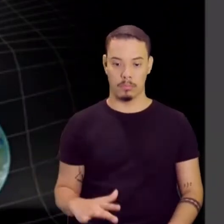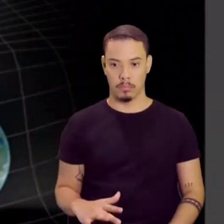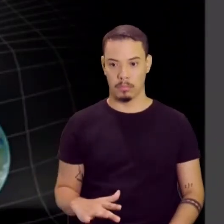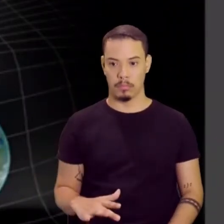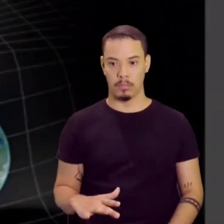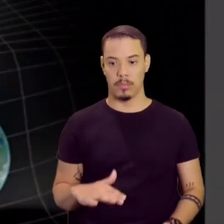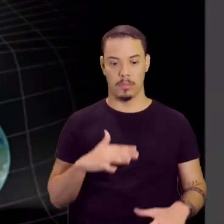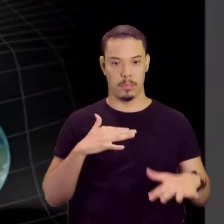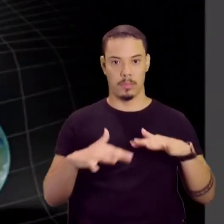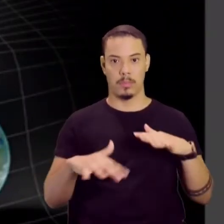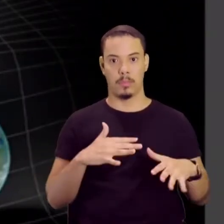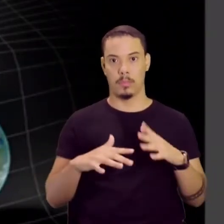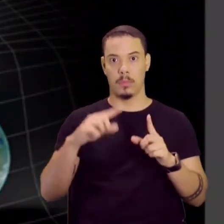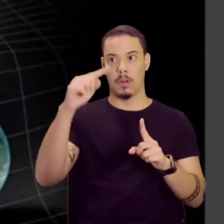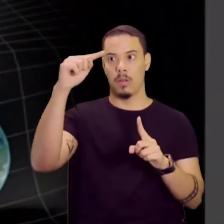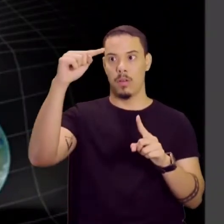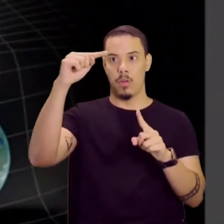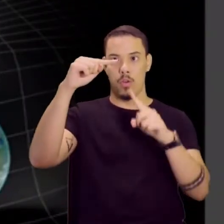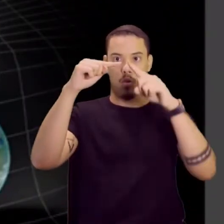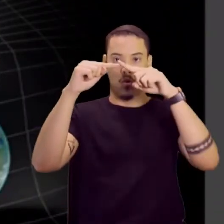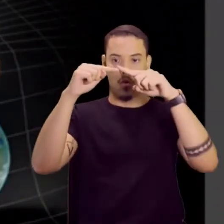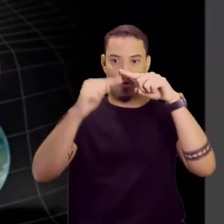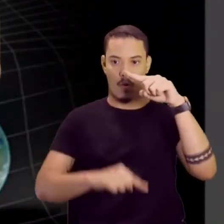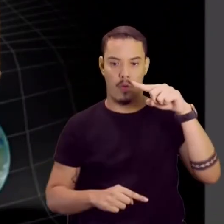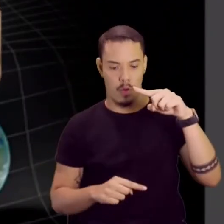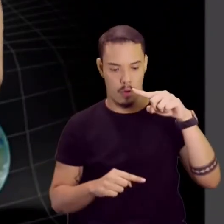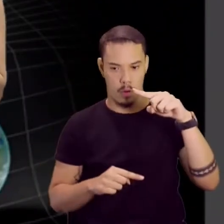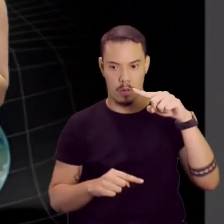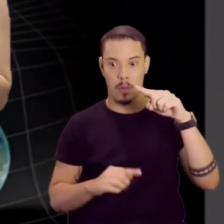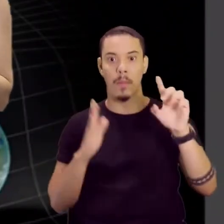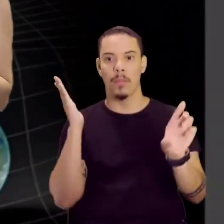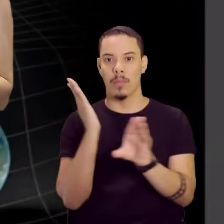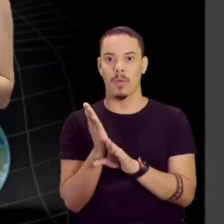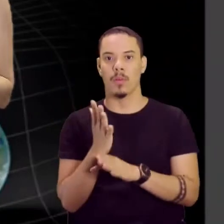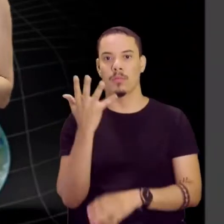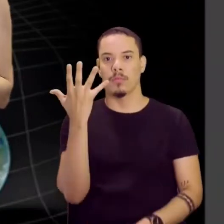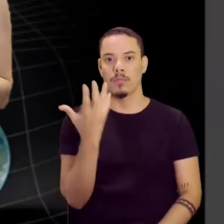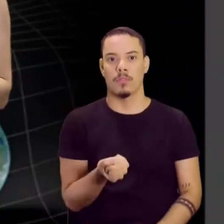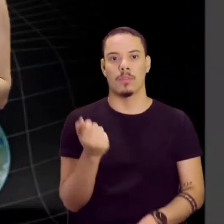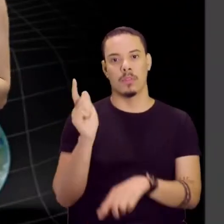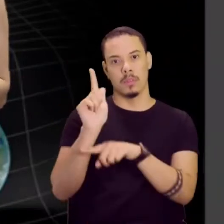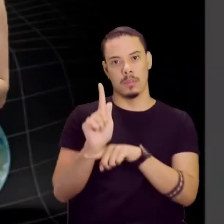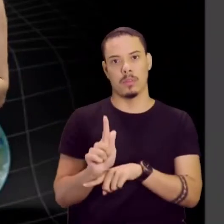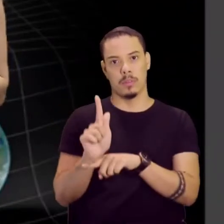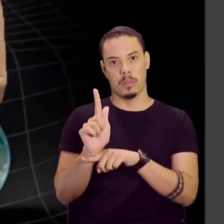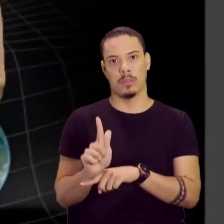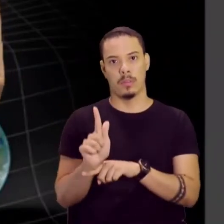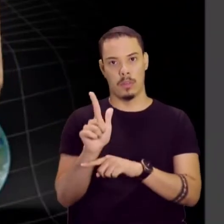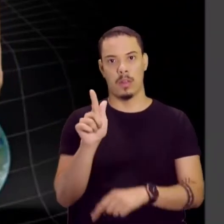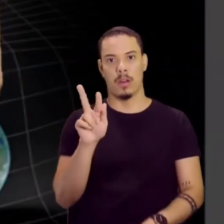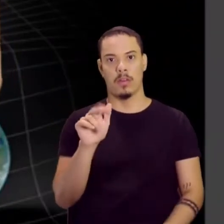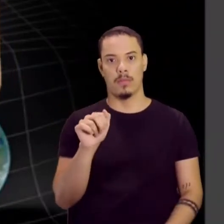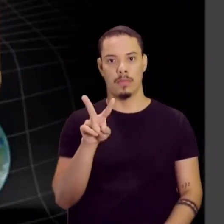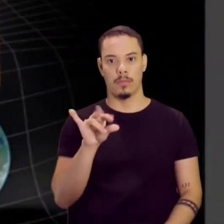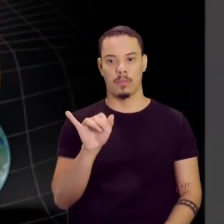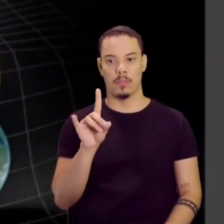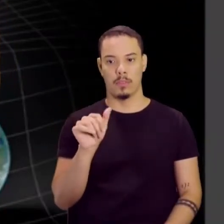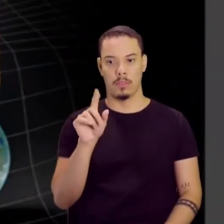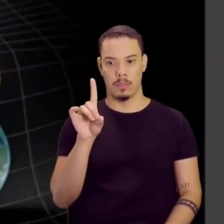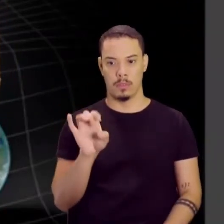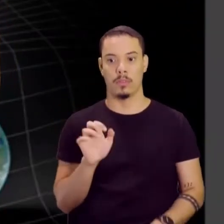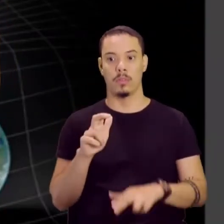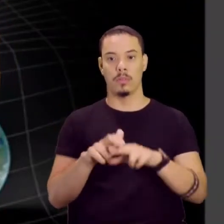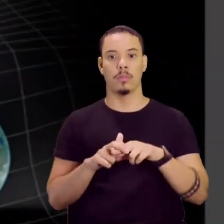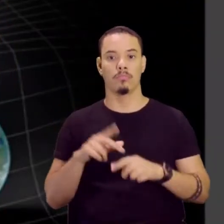em movimento vertical e ele vai ser atraído para o solo devido a essa atração Da gravidade. gravitacional. E pessoal, olha só, os objetos que